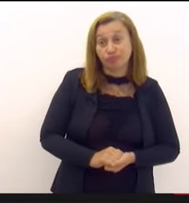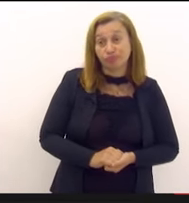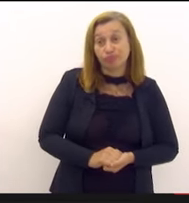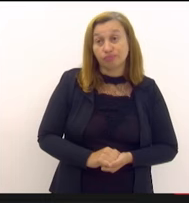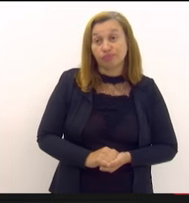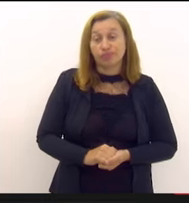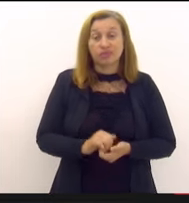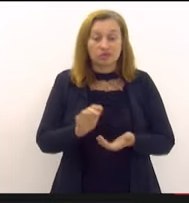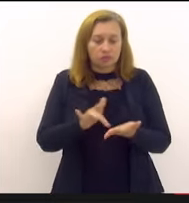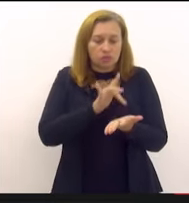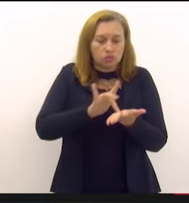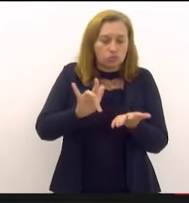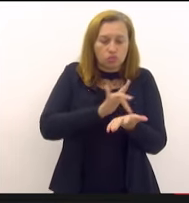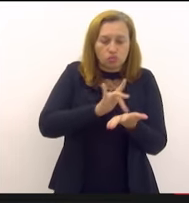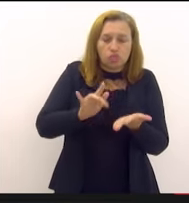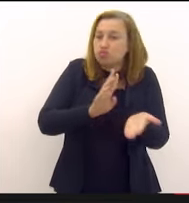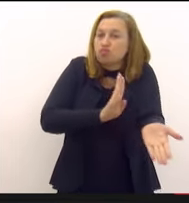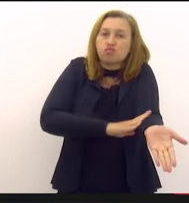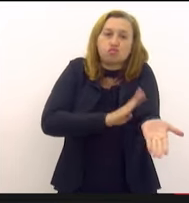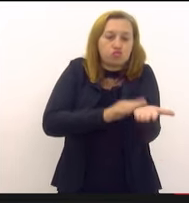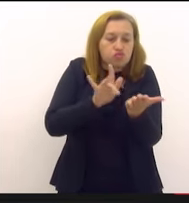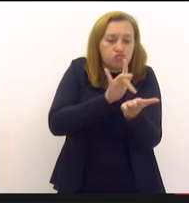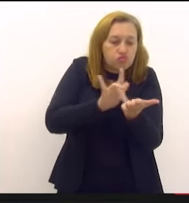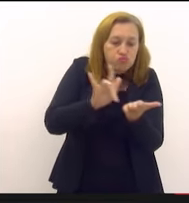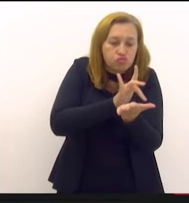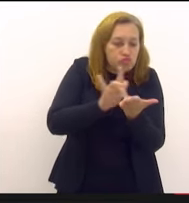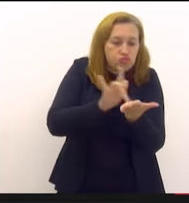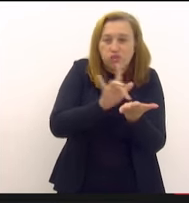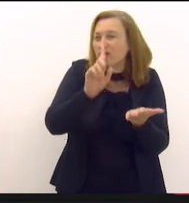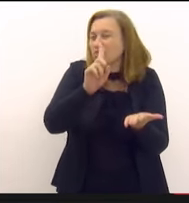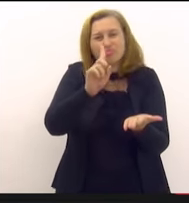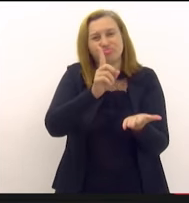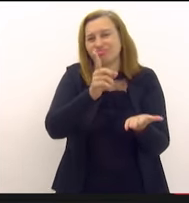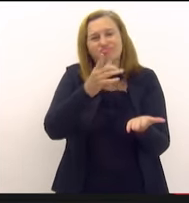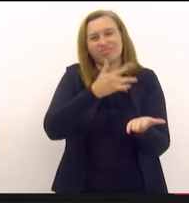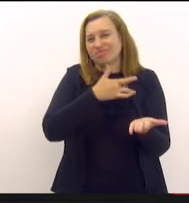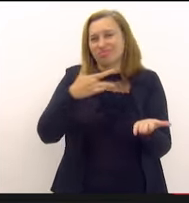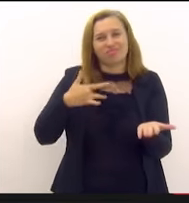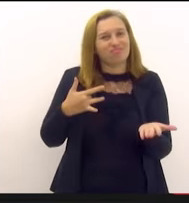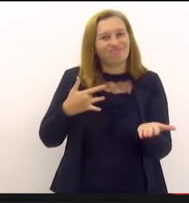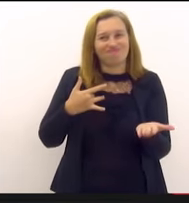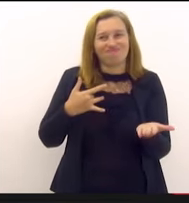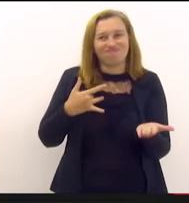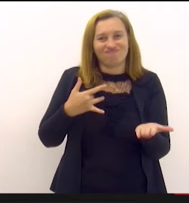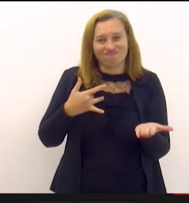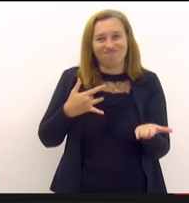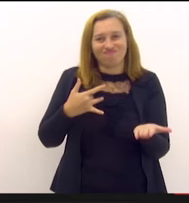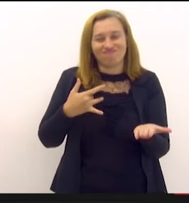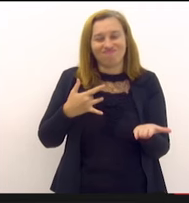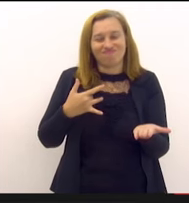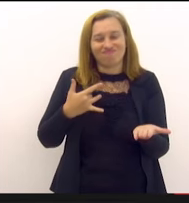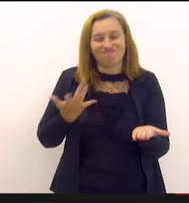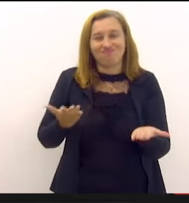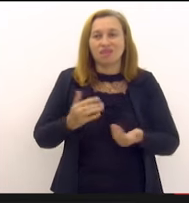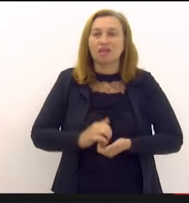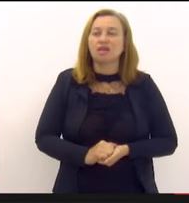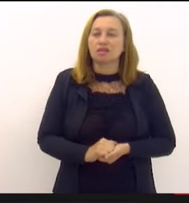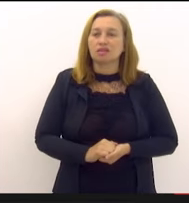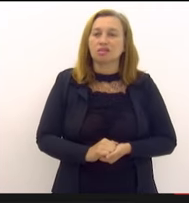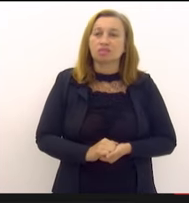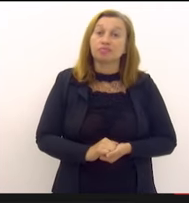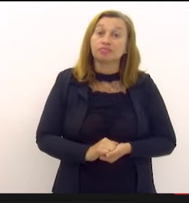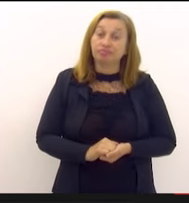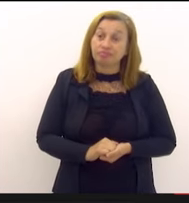se distraírem de uma forma que não é saudável, devido à fixação que isso transmite